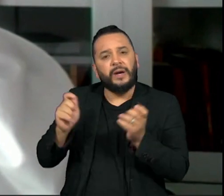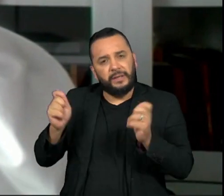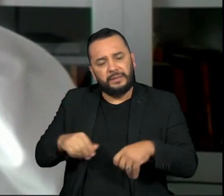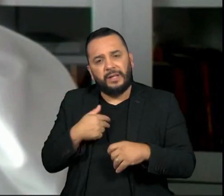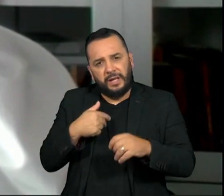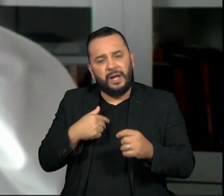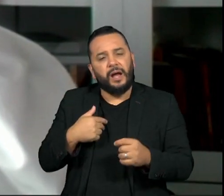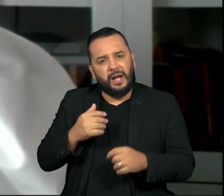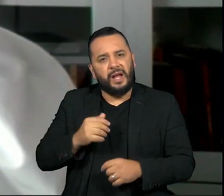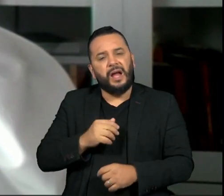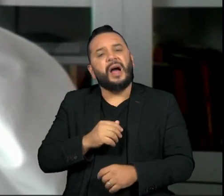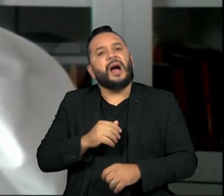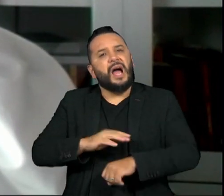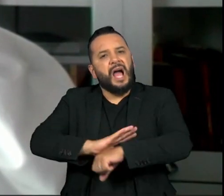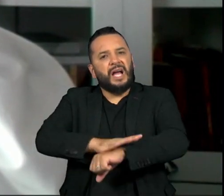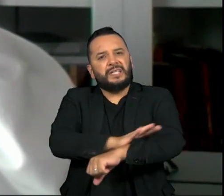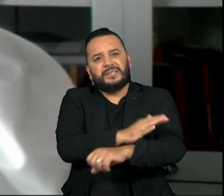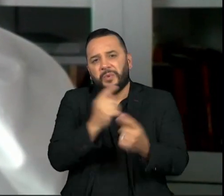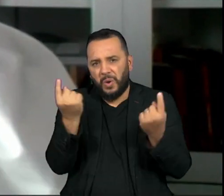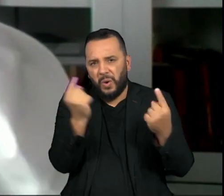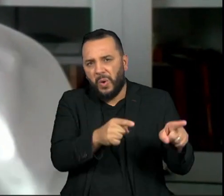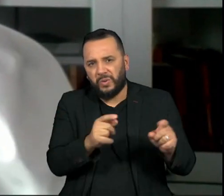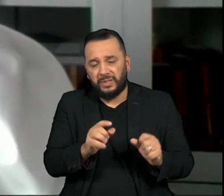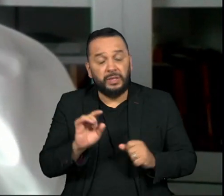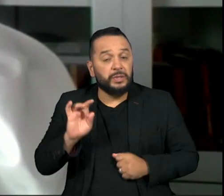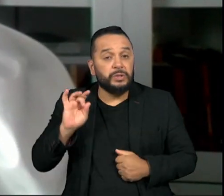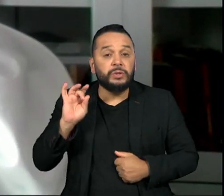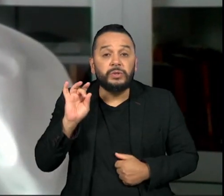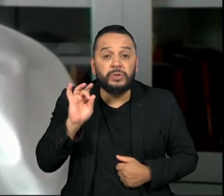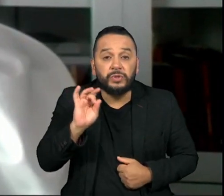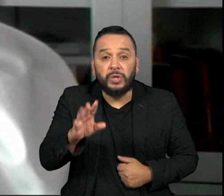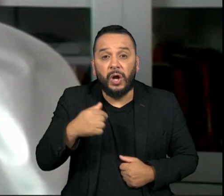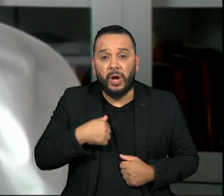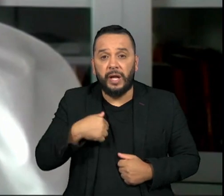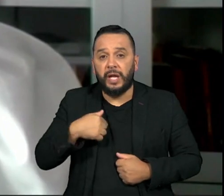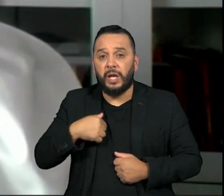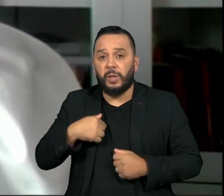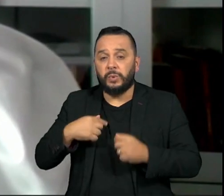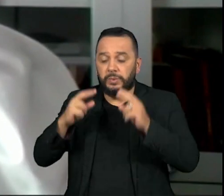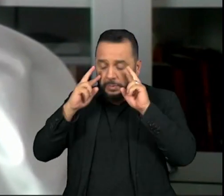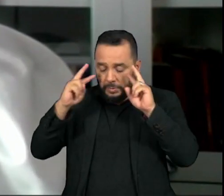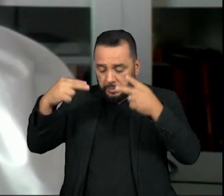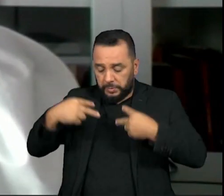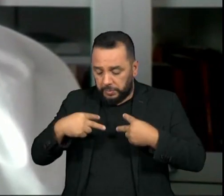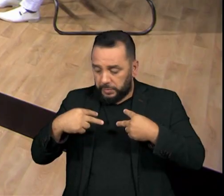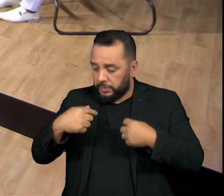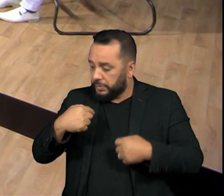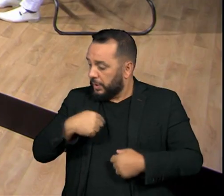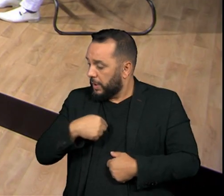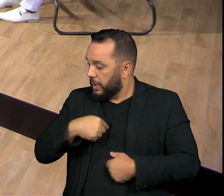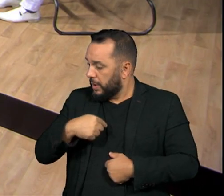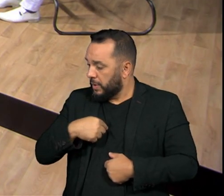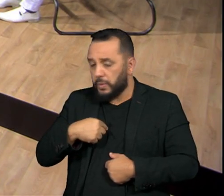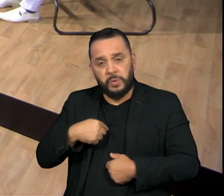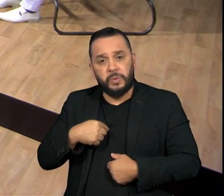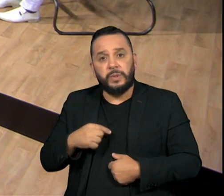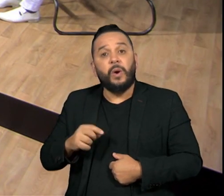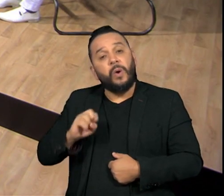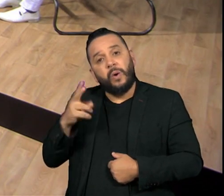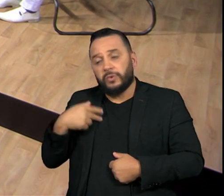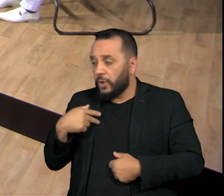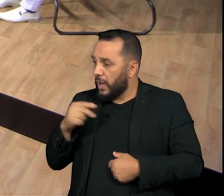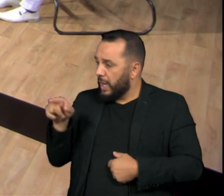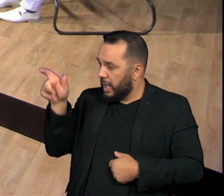estrutural e institucional, não ter só esse olhar individual da pessoa X que praticou o racismo